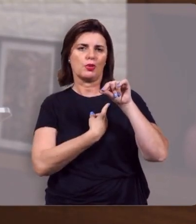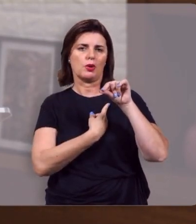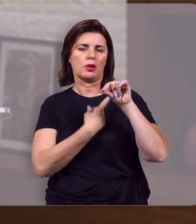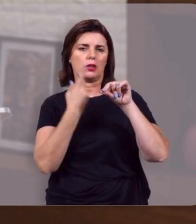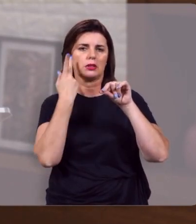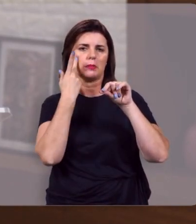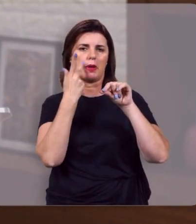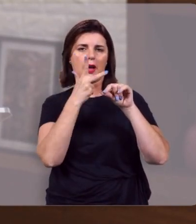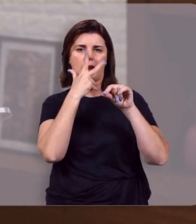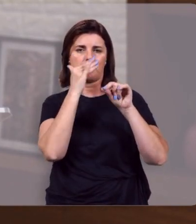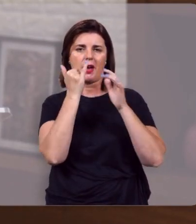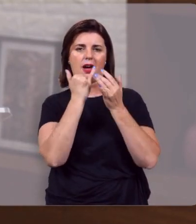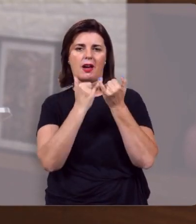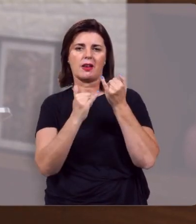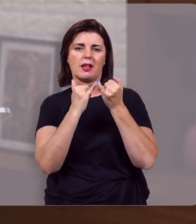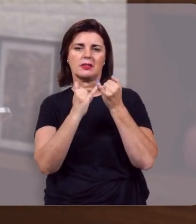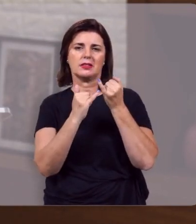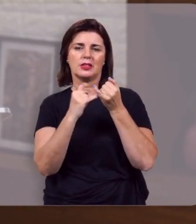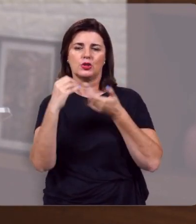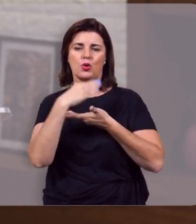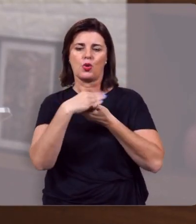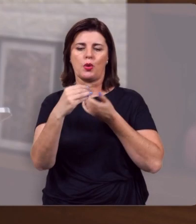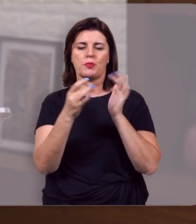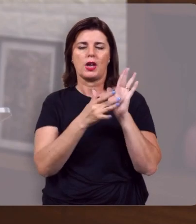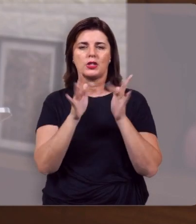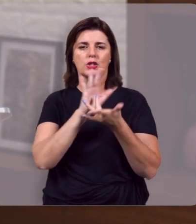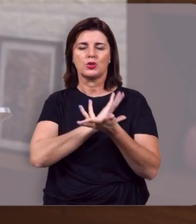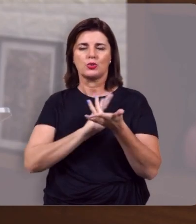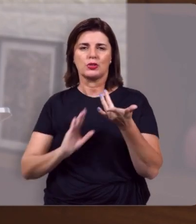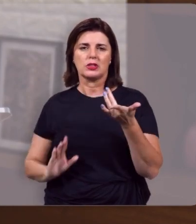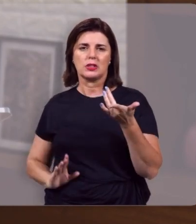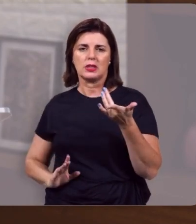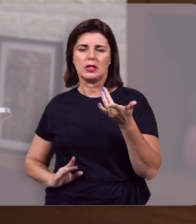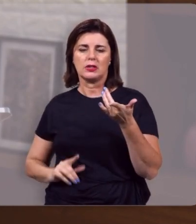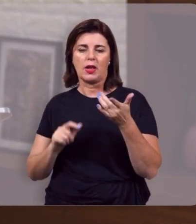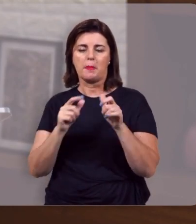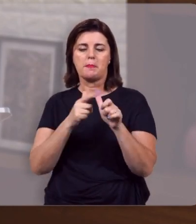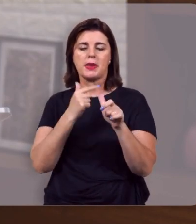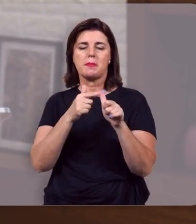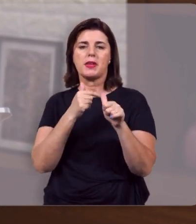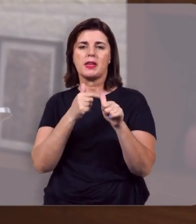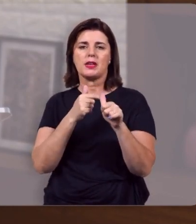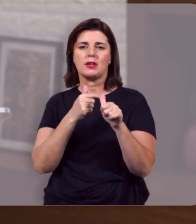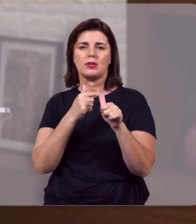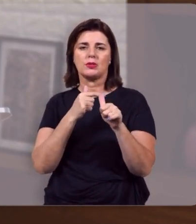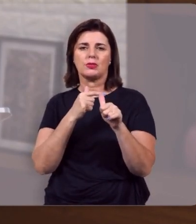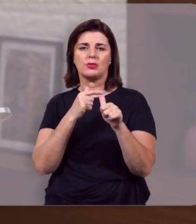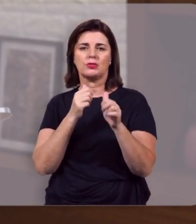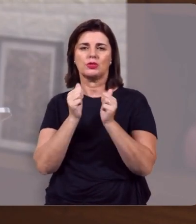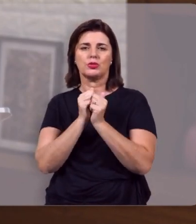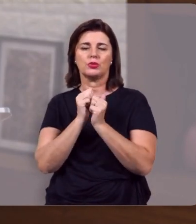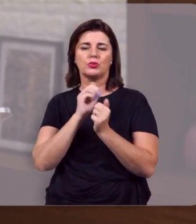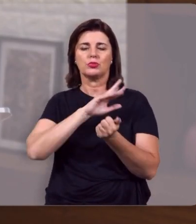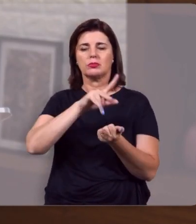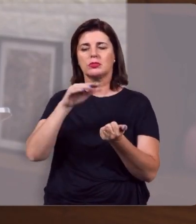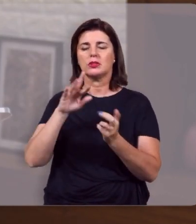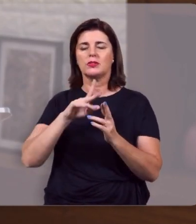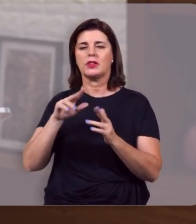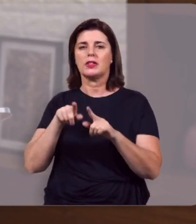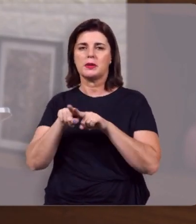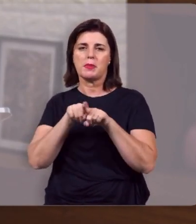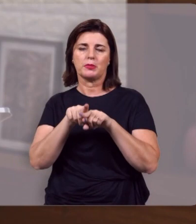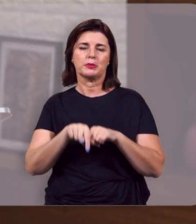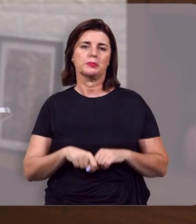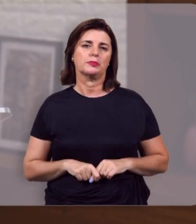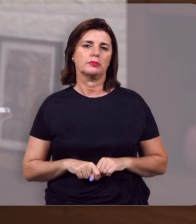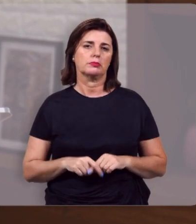predestinou para sermos conformes à imagem de seu Filho, a fim de que ele seja o primogênito entre muitos